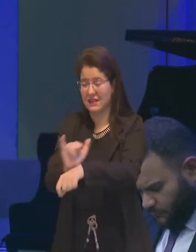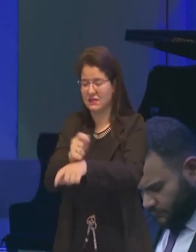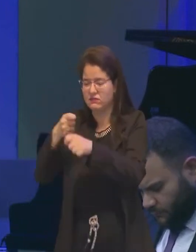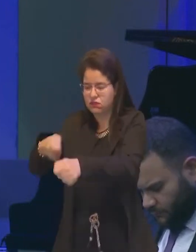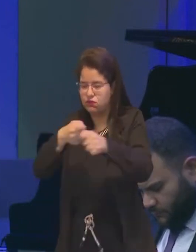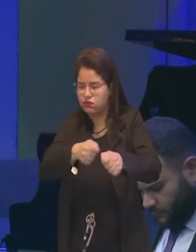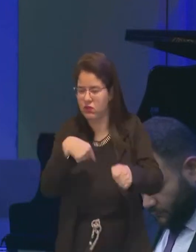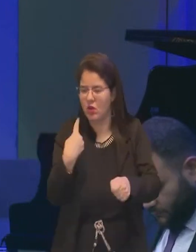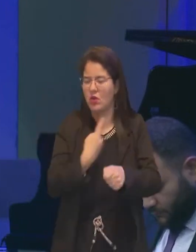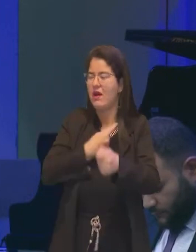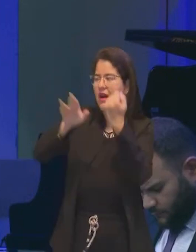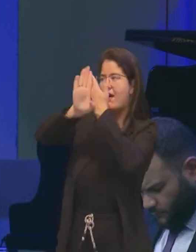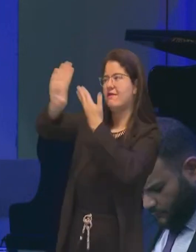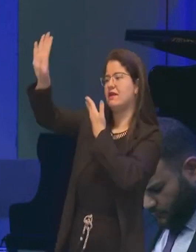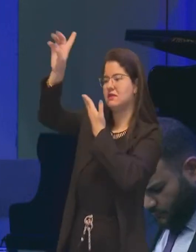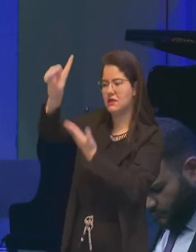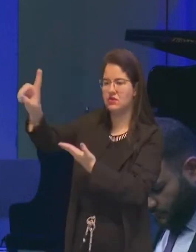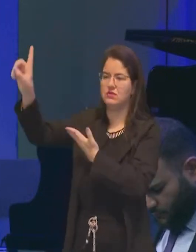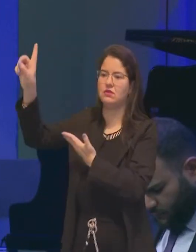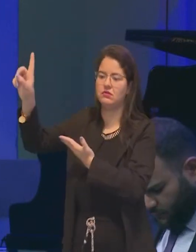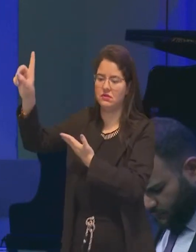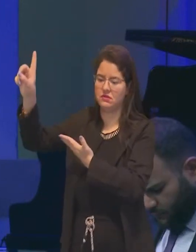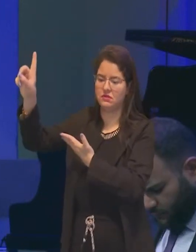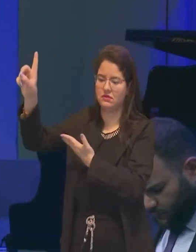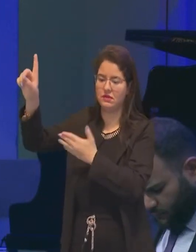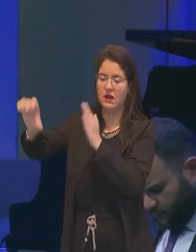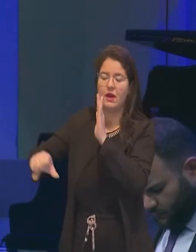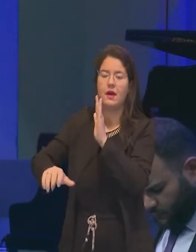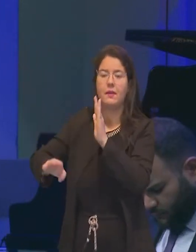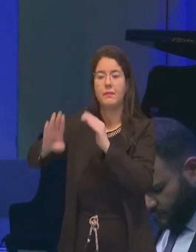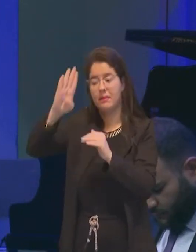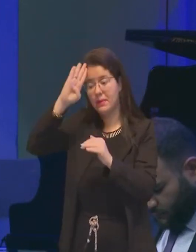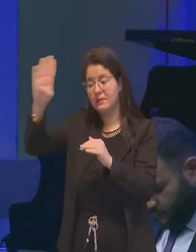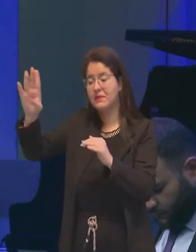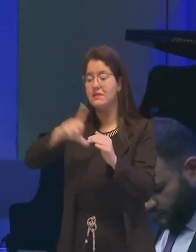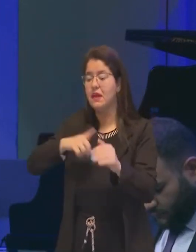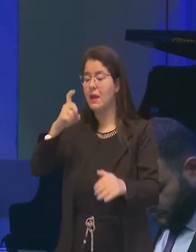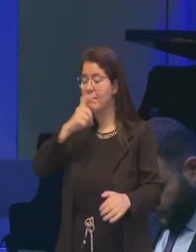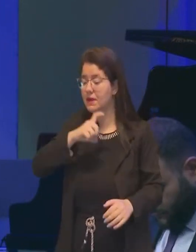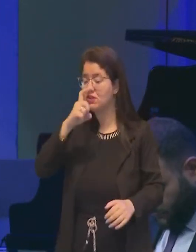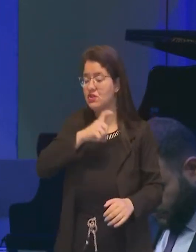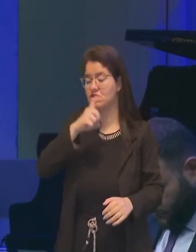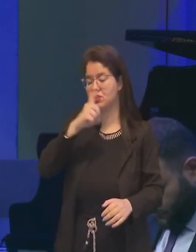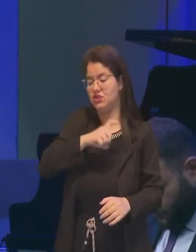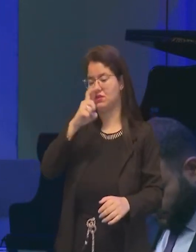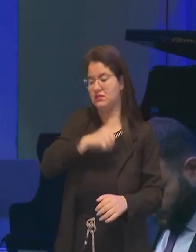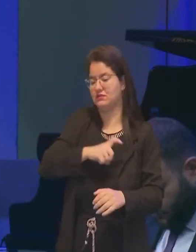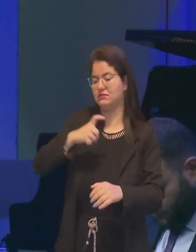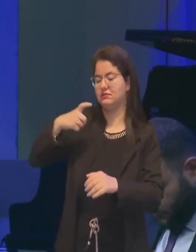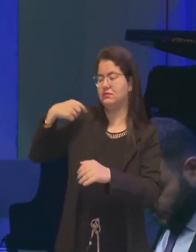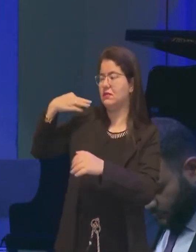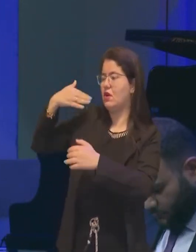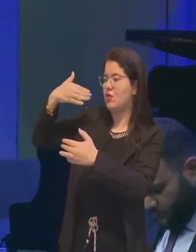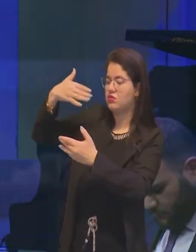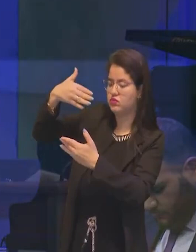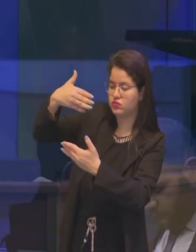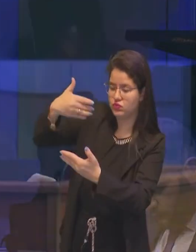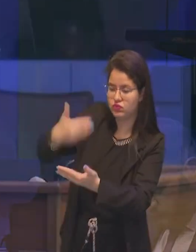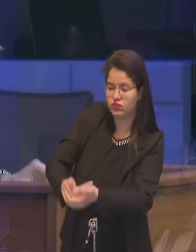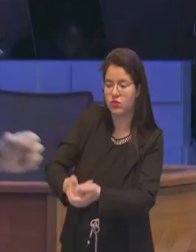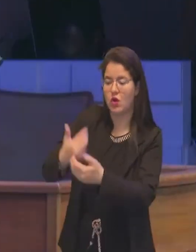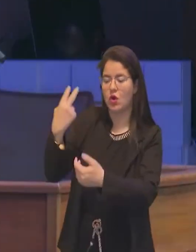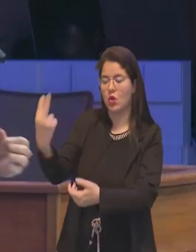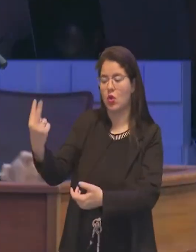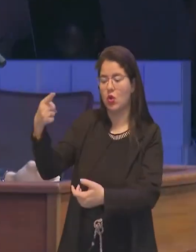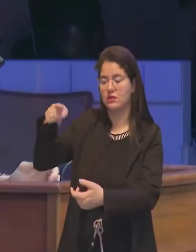E isso se deve, irmãos, principalmente a uma mentira muito bem construída durante todos esses 2000 anos